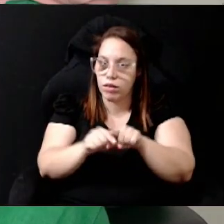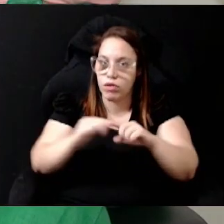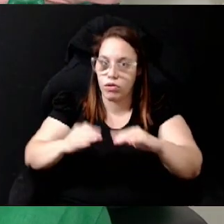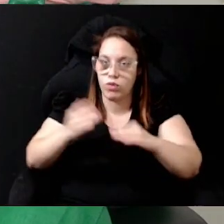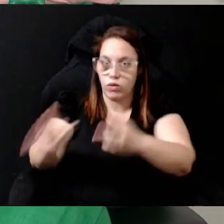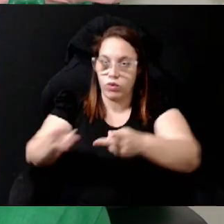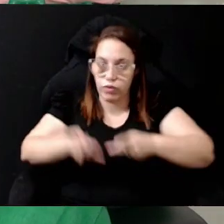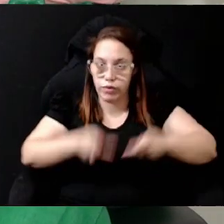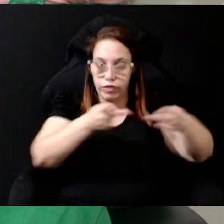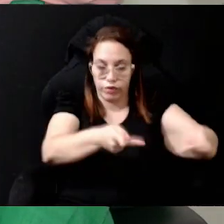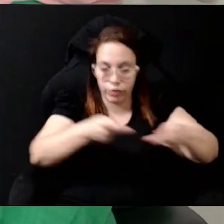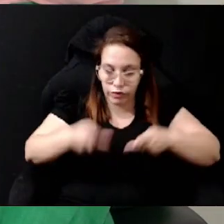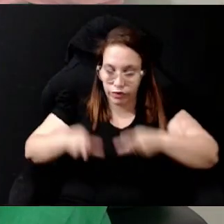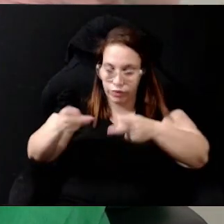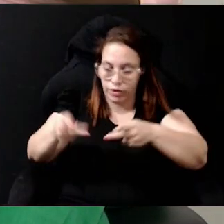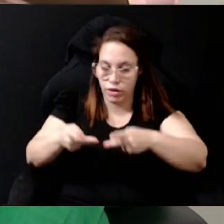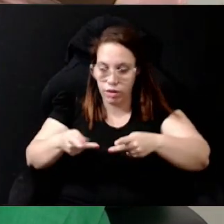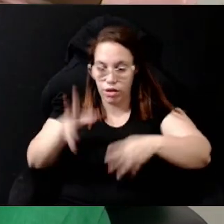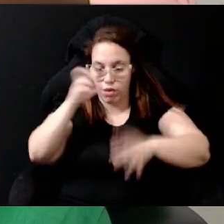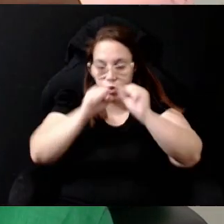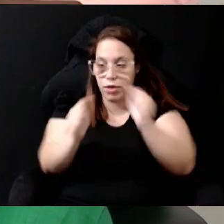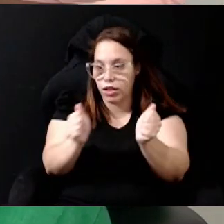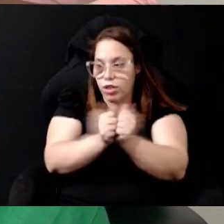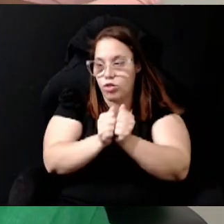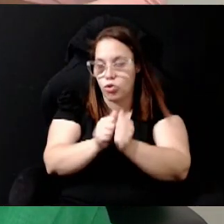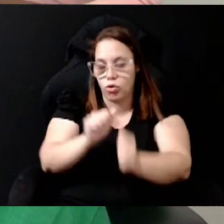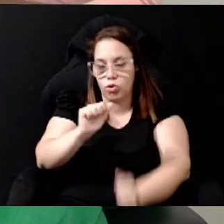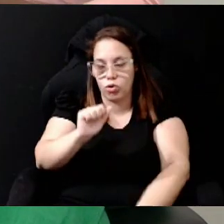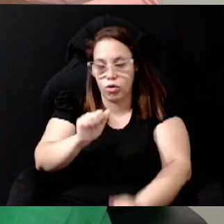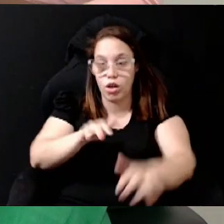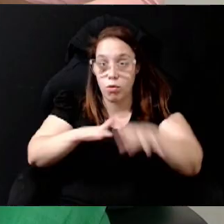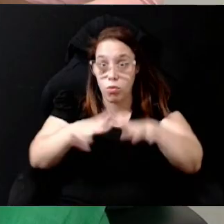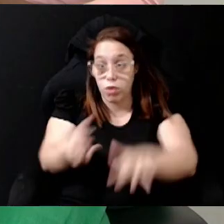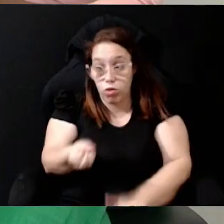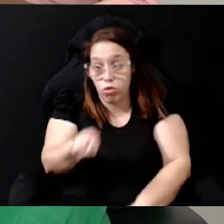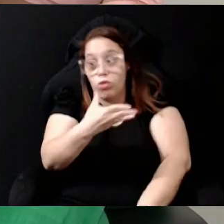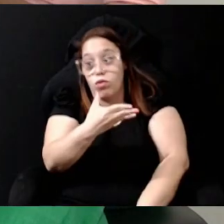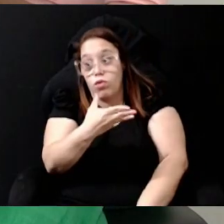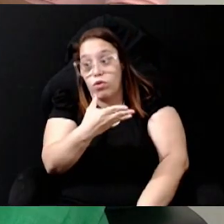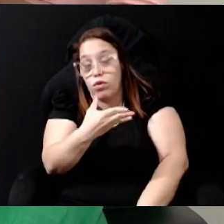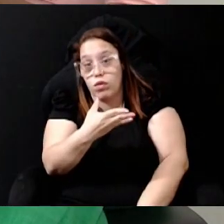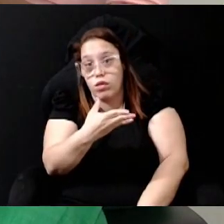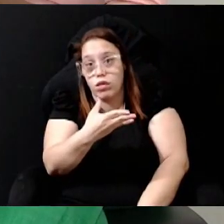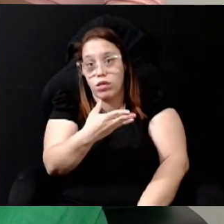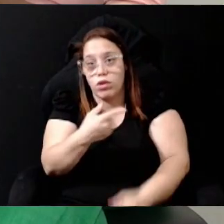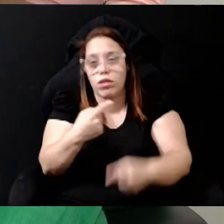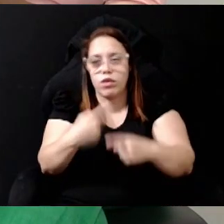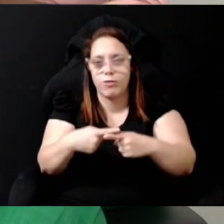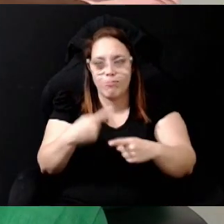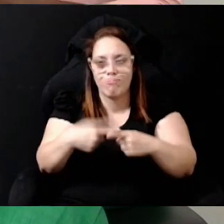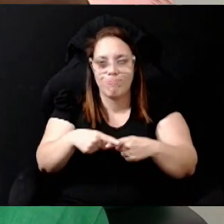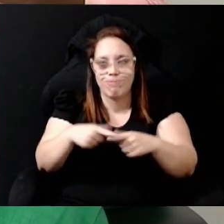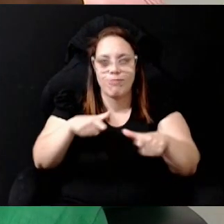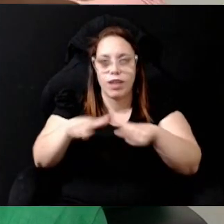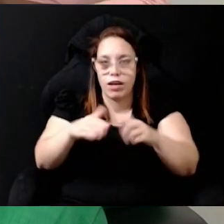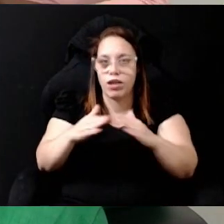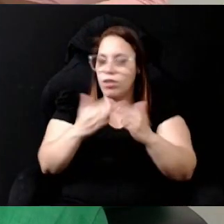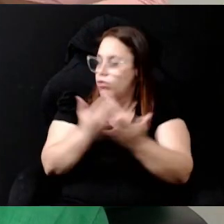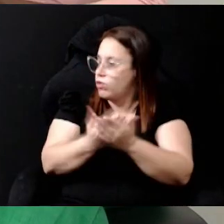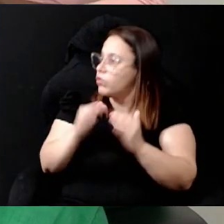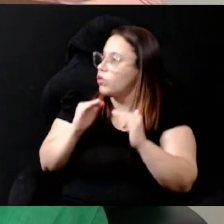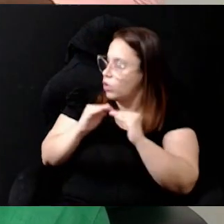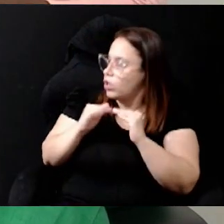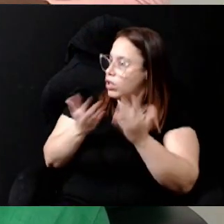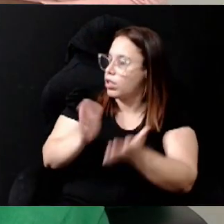a escola também tem esse movimento de convidar as famílias para discutir também educação antirracista. É um movimento novo, né? Porque sempre foi muito tabu trabalhar isso